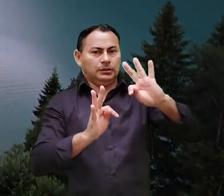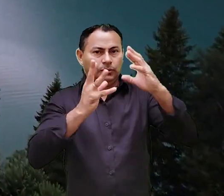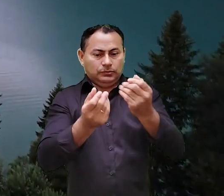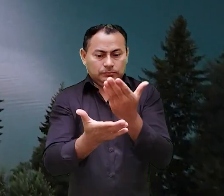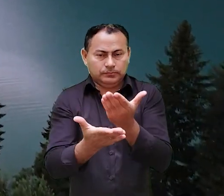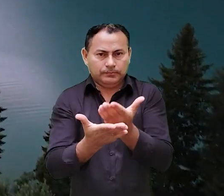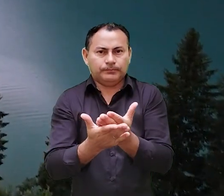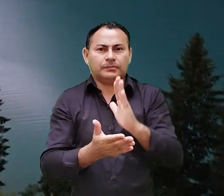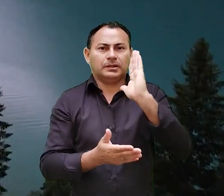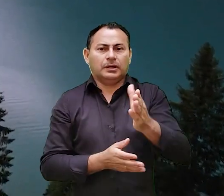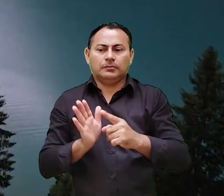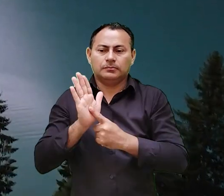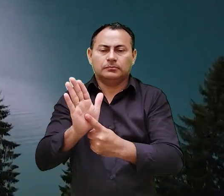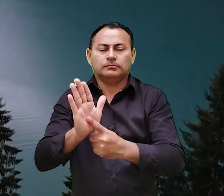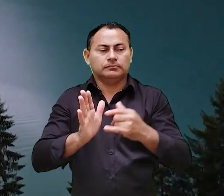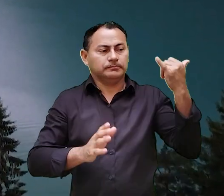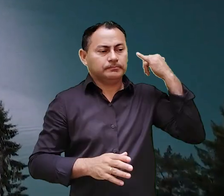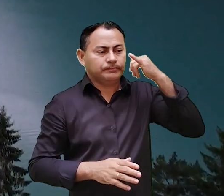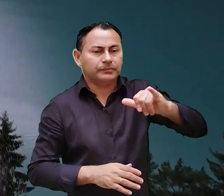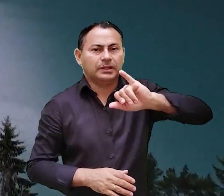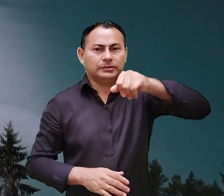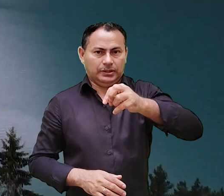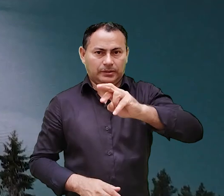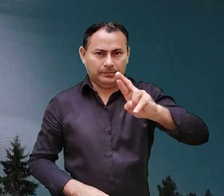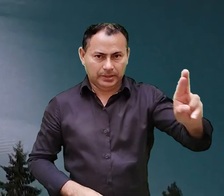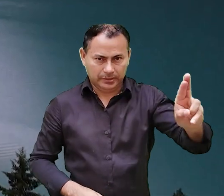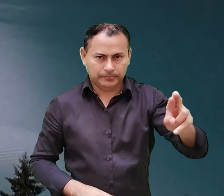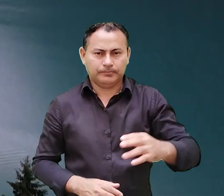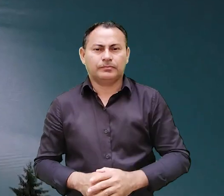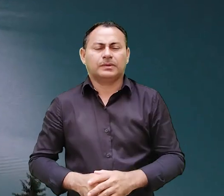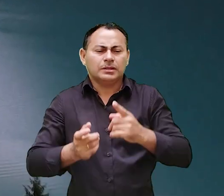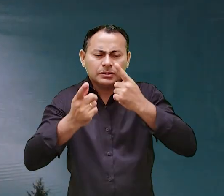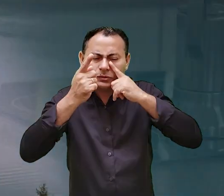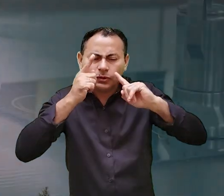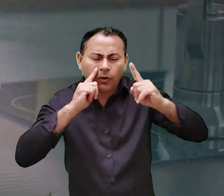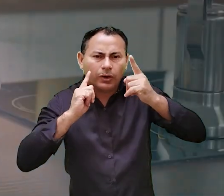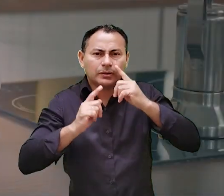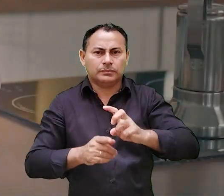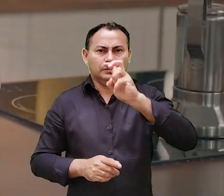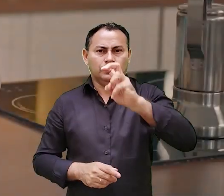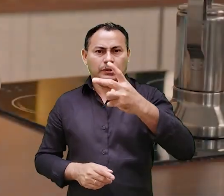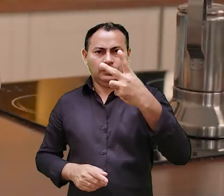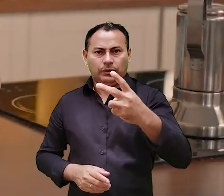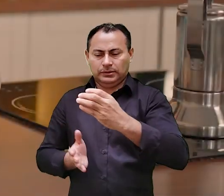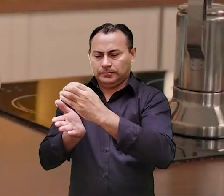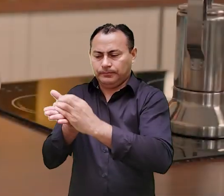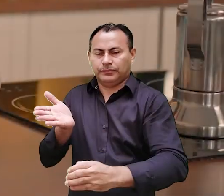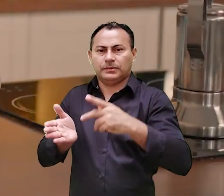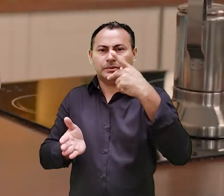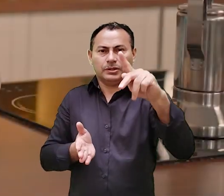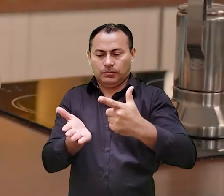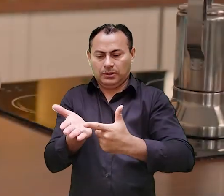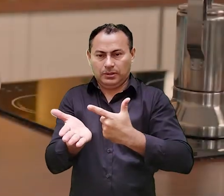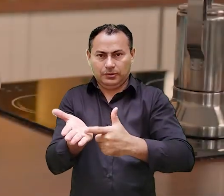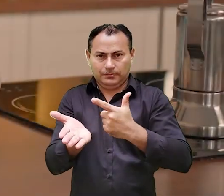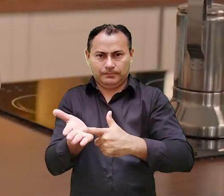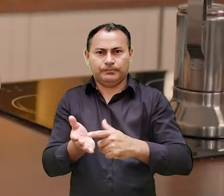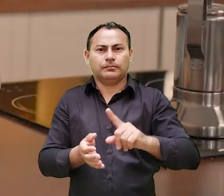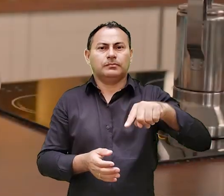toda e o nosso estudo já nos trouxe as profecias de Jeremias, que chora nos 52 capítulos do seu